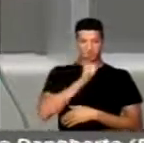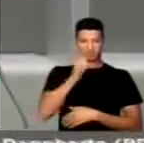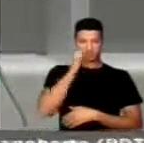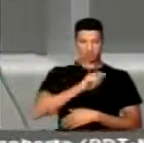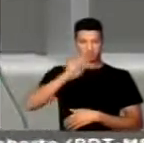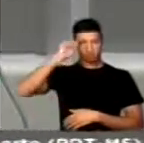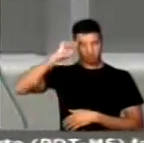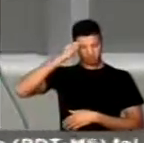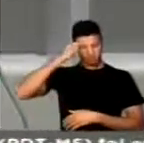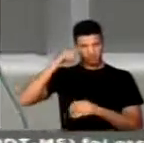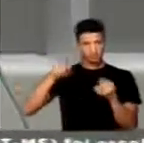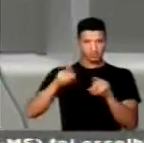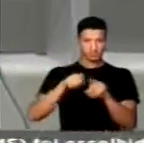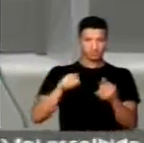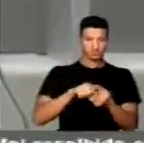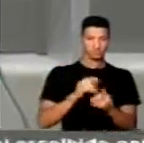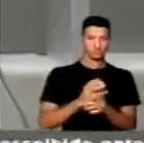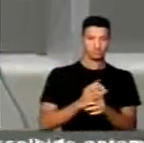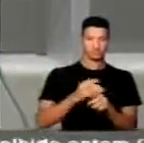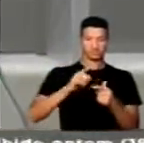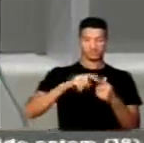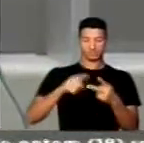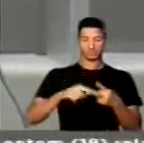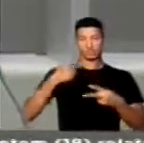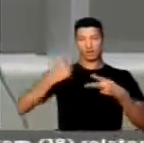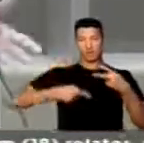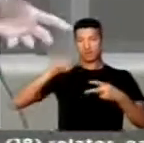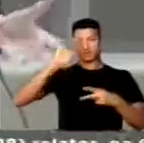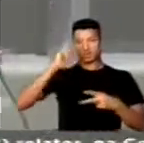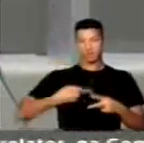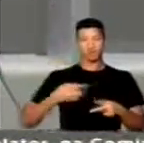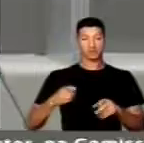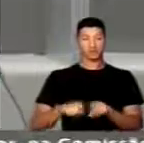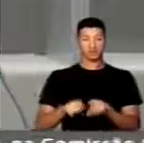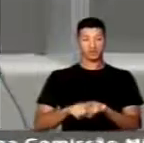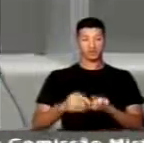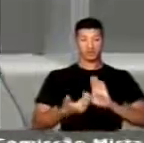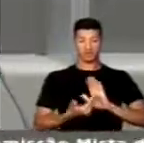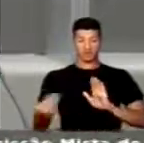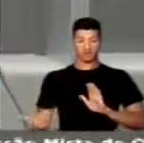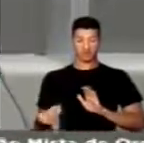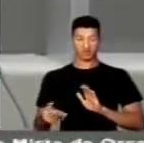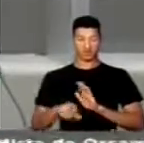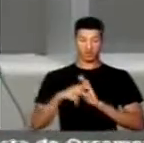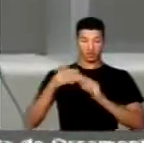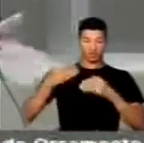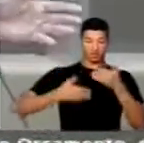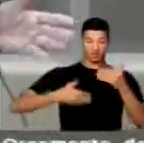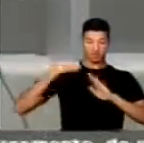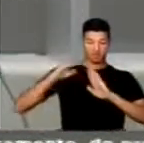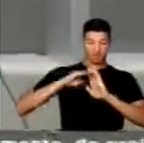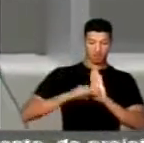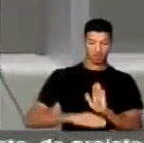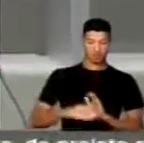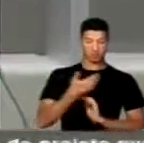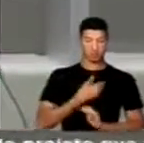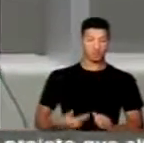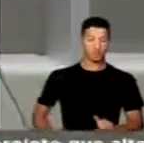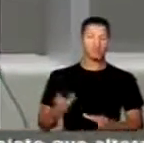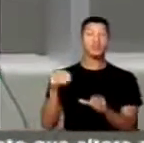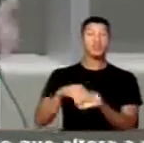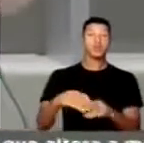mulheres, negros, políticas de direitos humanos, estarem afastadas dessa política desse governo